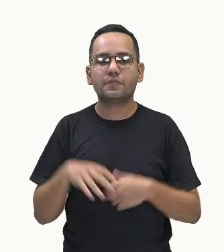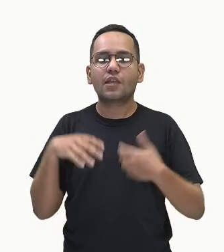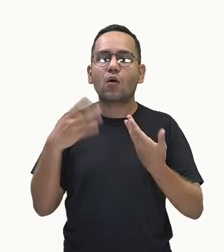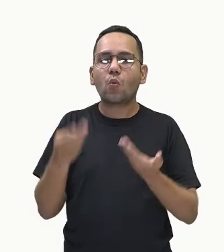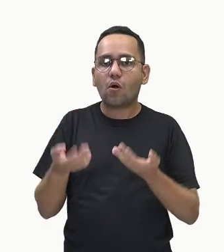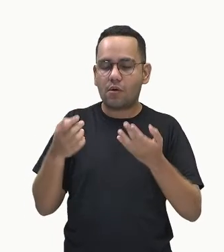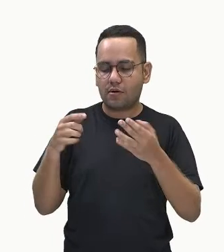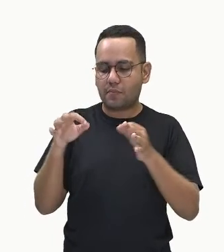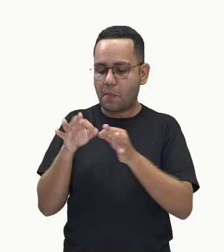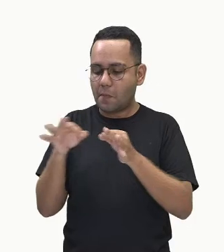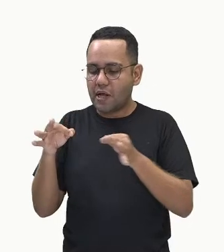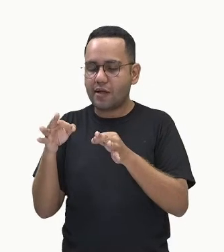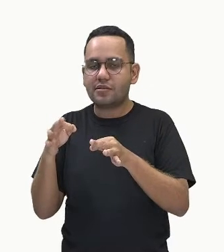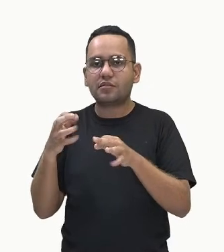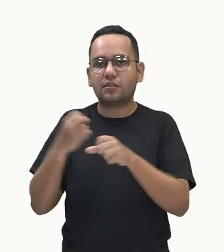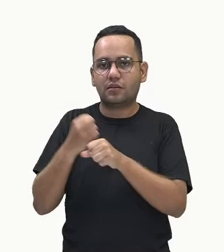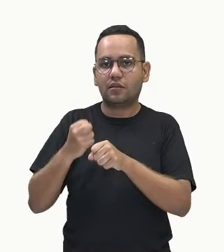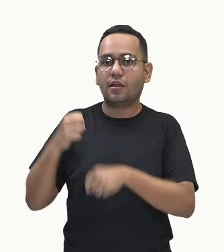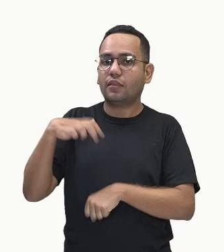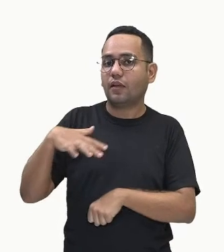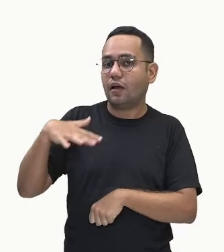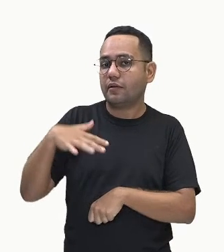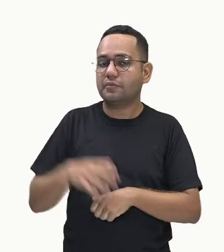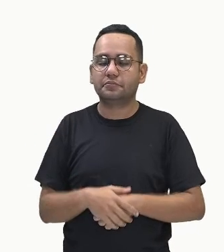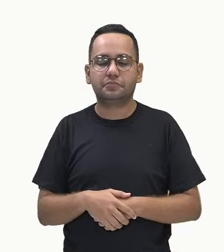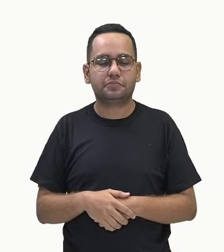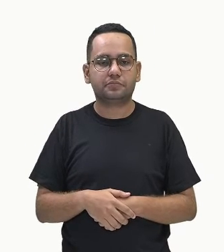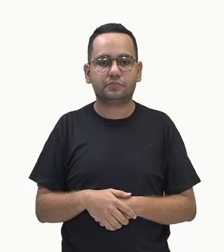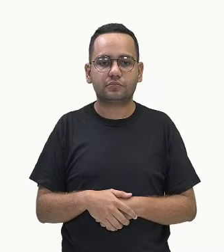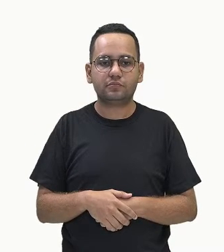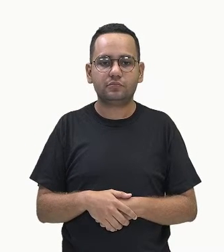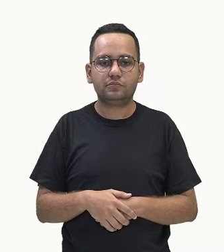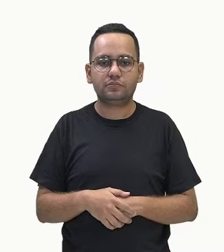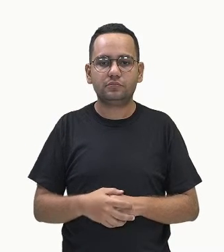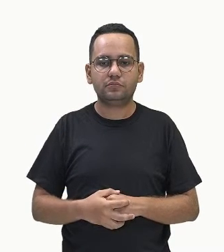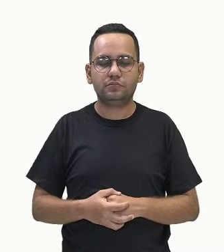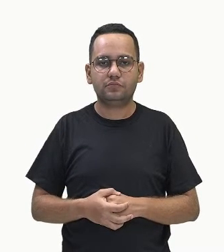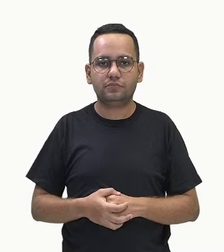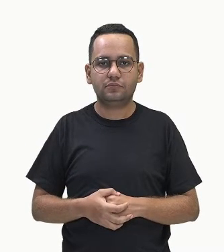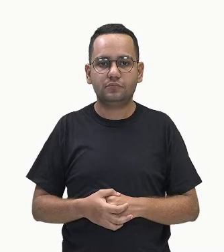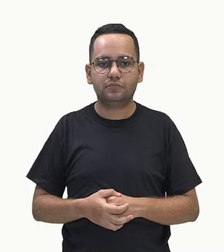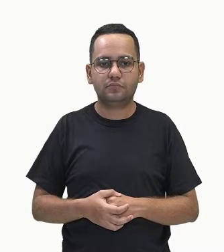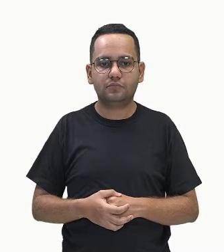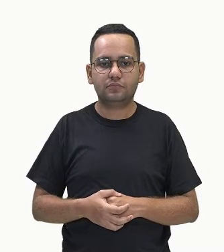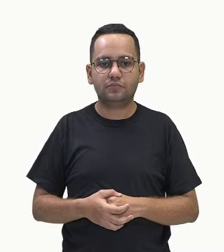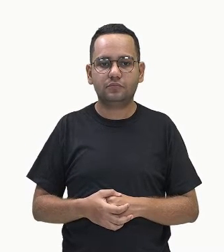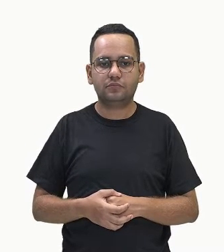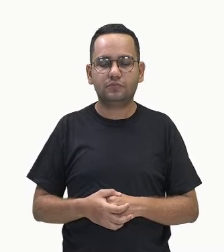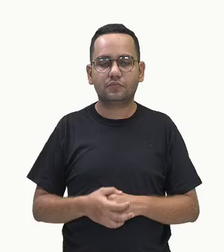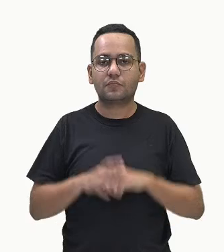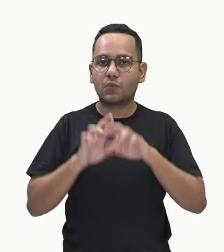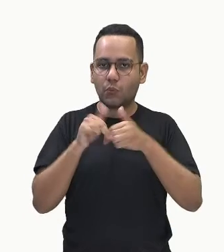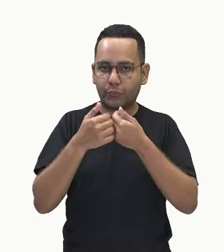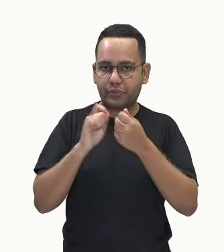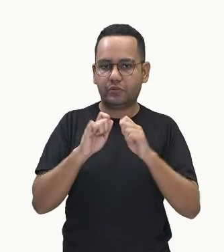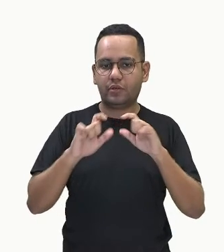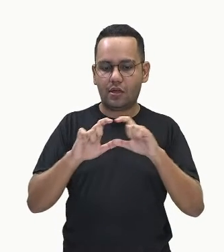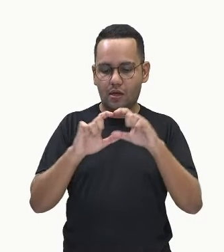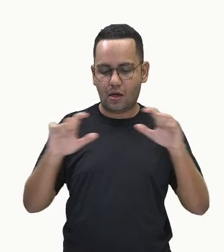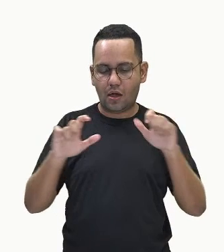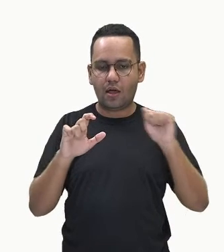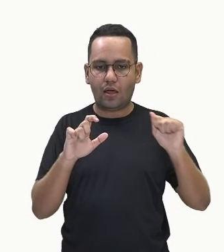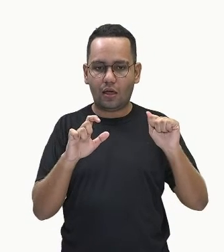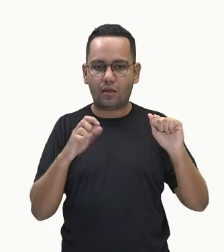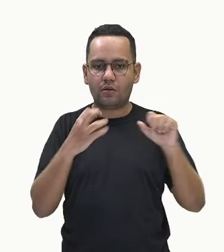sua área? Olha, nós acabamos de verificar que a área é igual